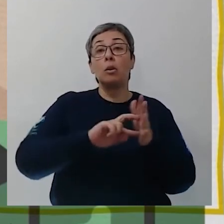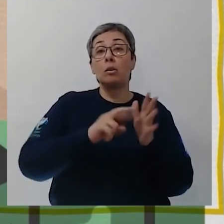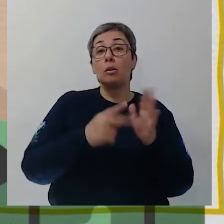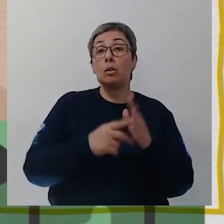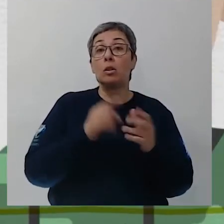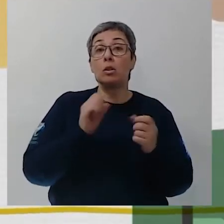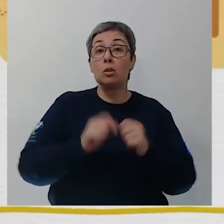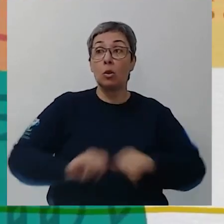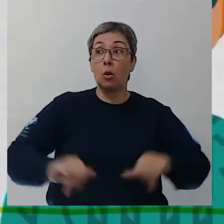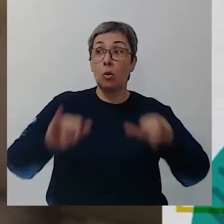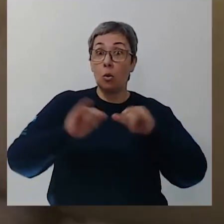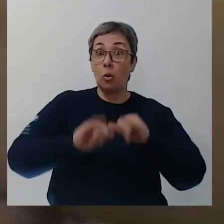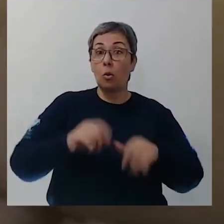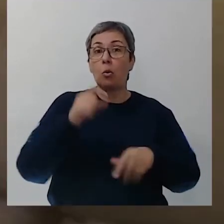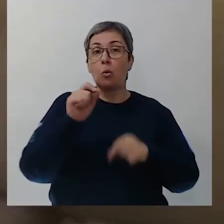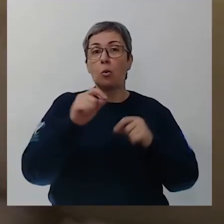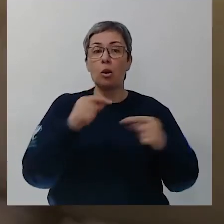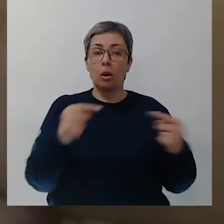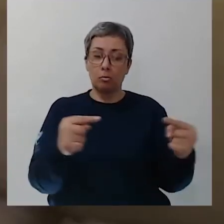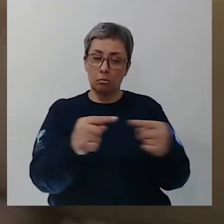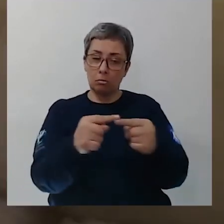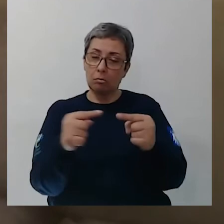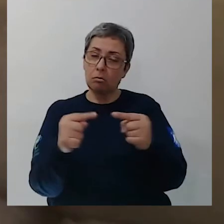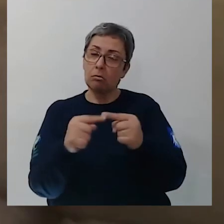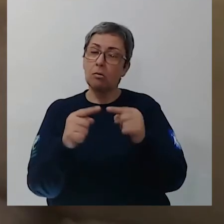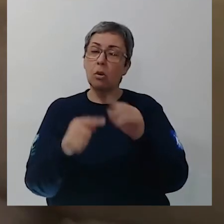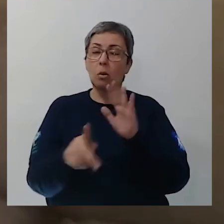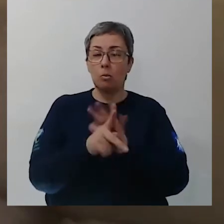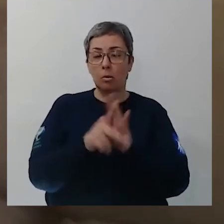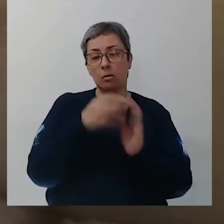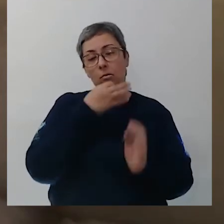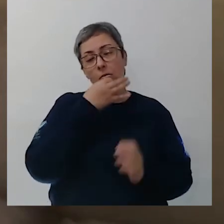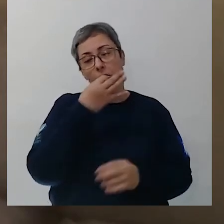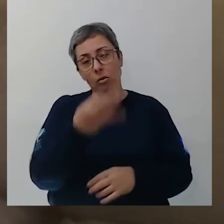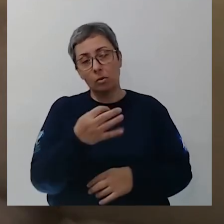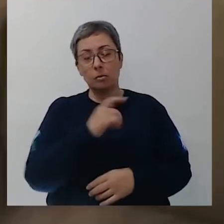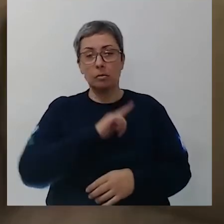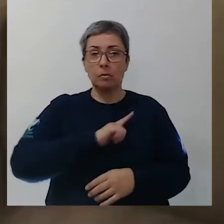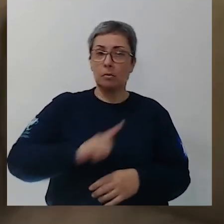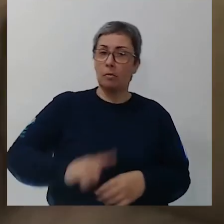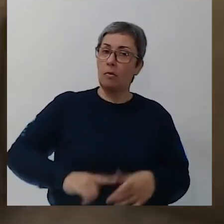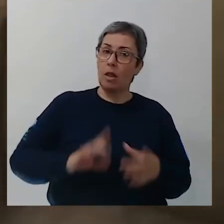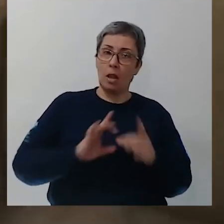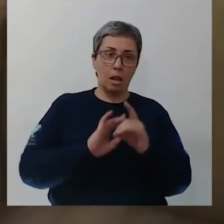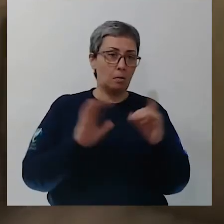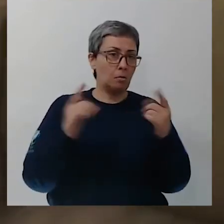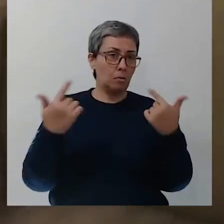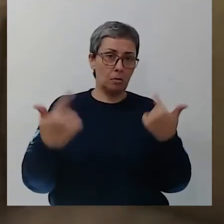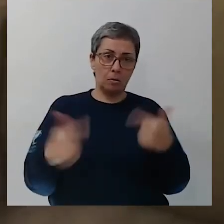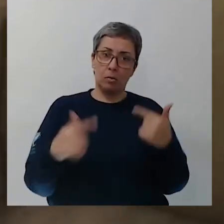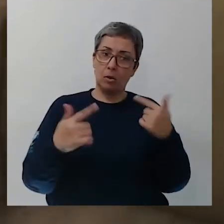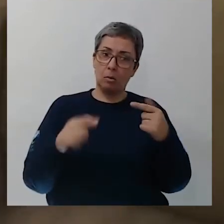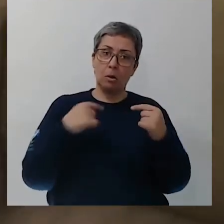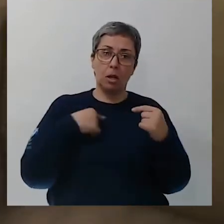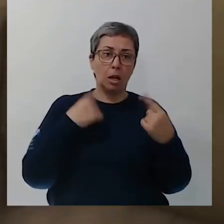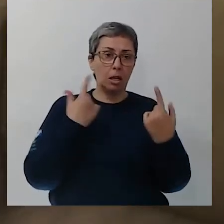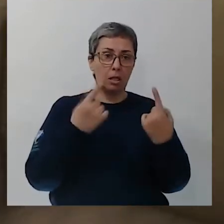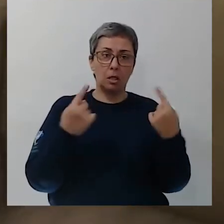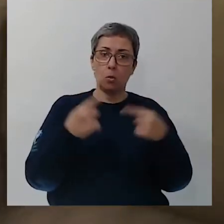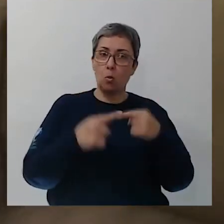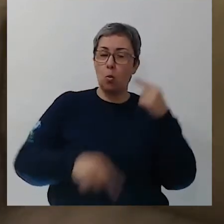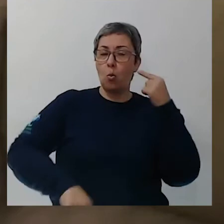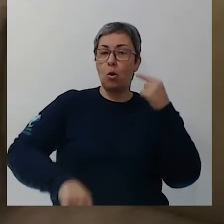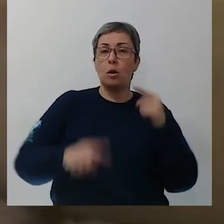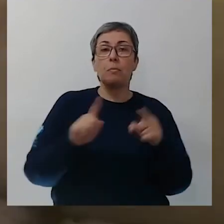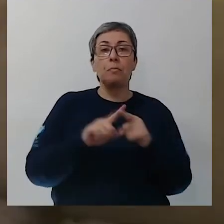que só circulava no país aquilo que estivesse de acordo com a opinião do governo. Não havia liberdade para quem